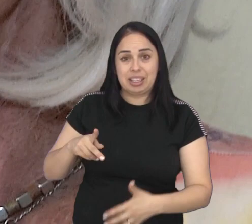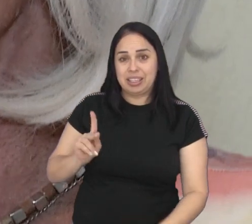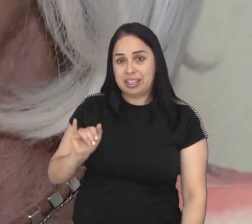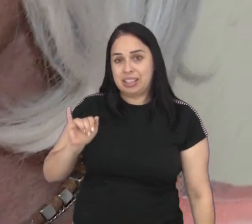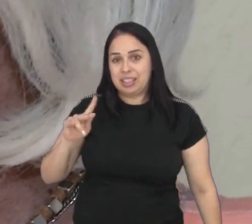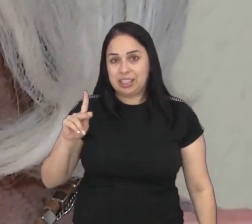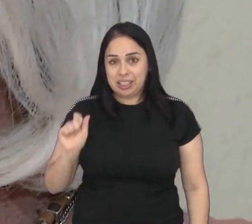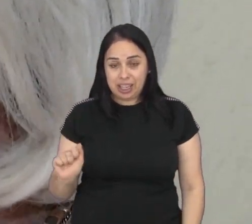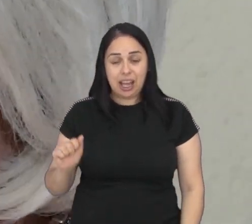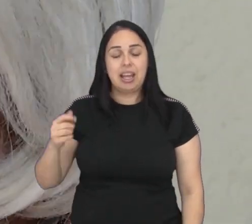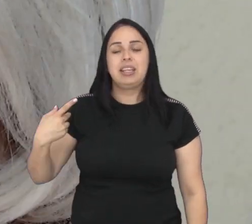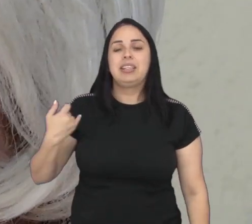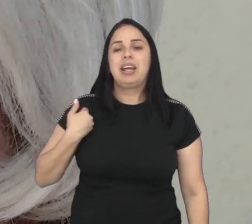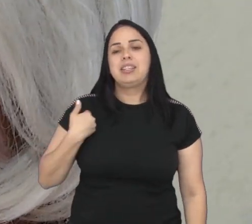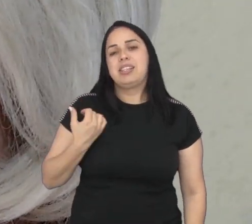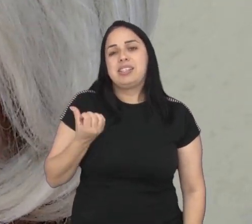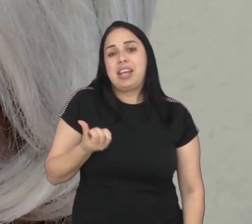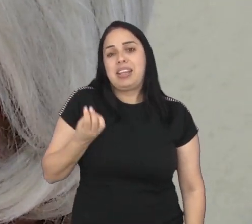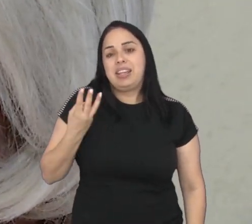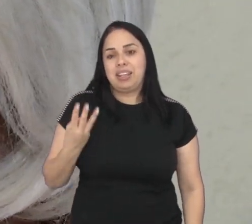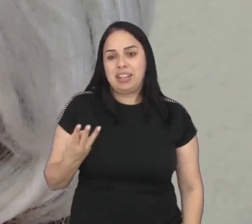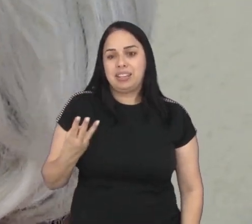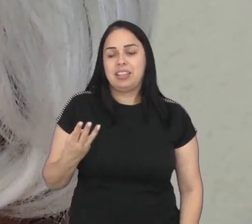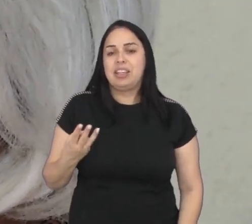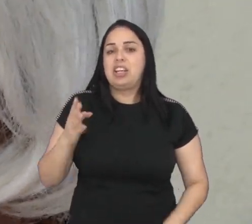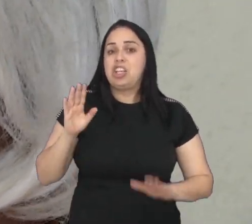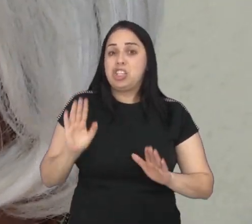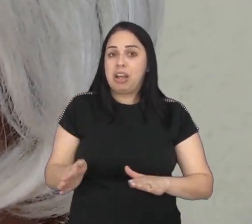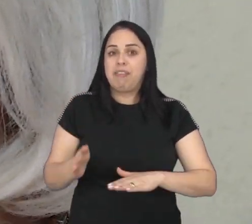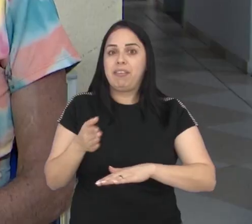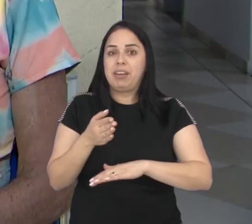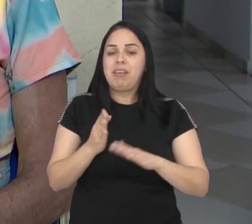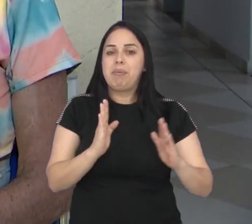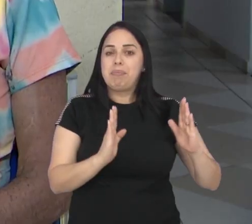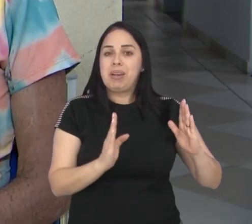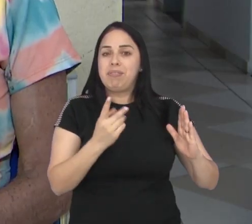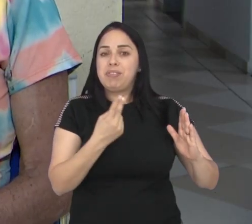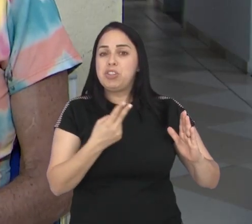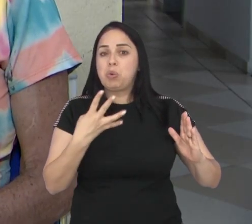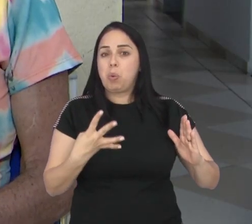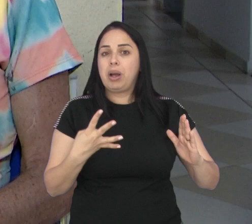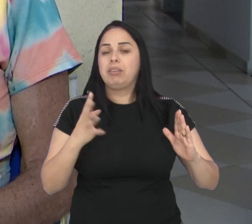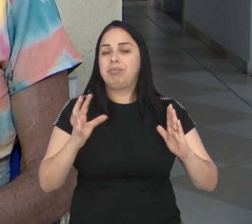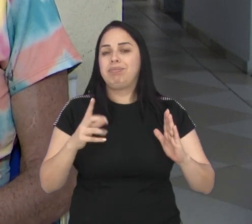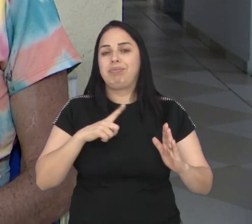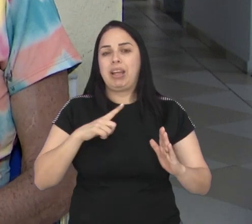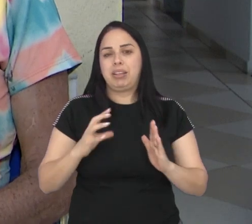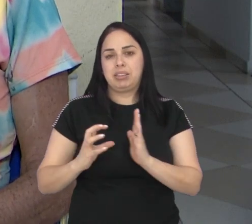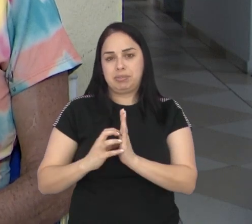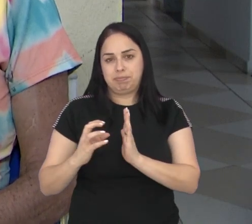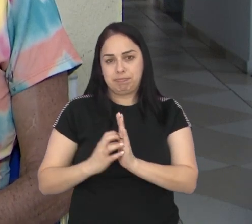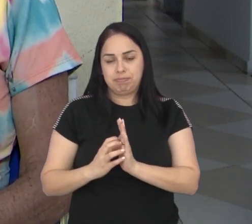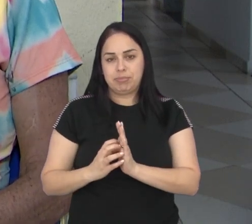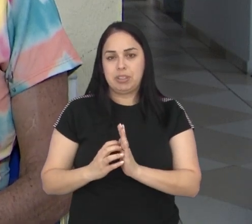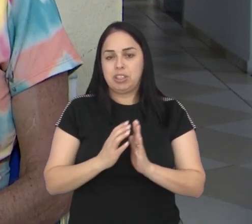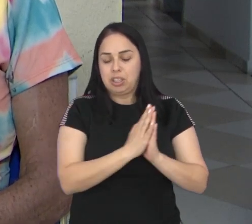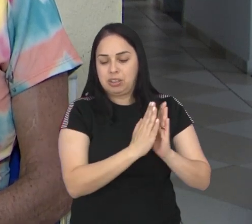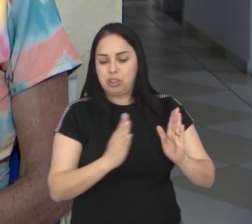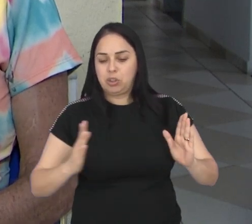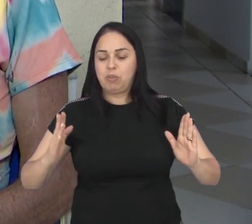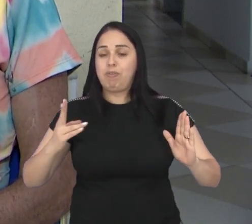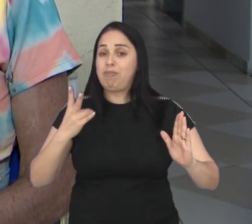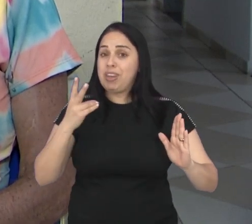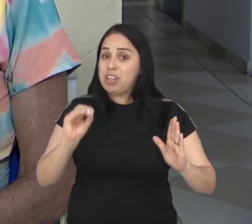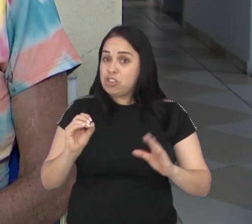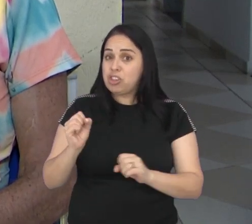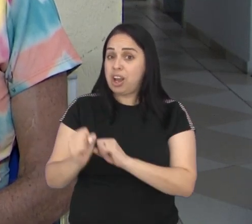é o relato da Kika, de 63 anos e que há 24 vive com HIV. Em mais